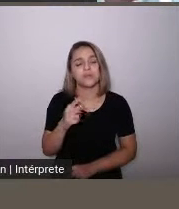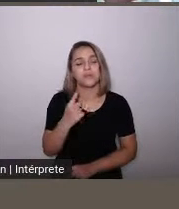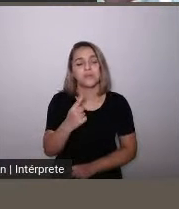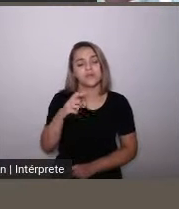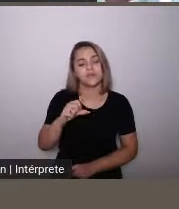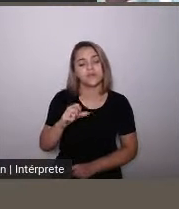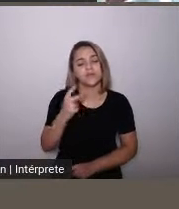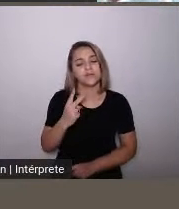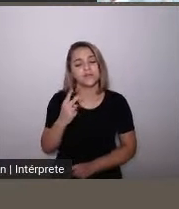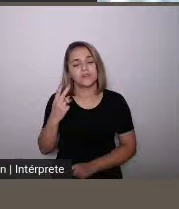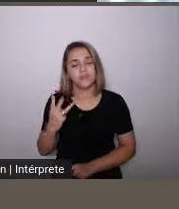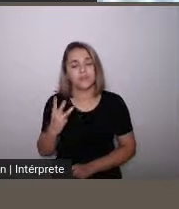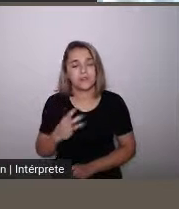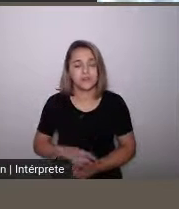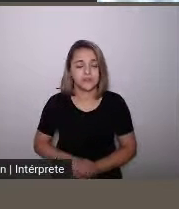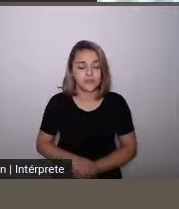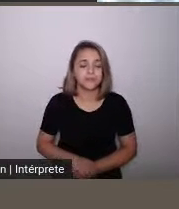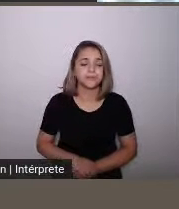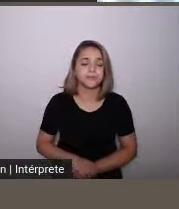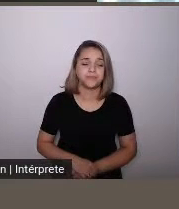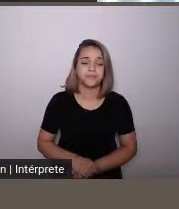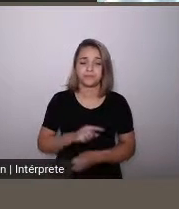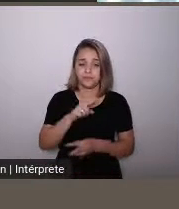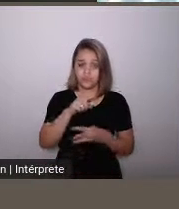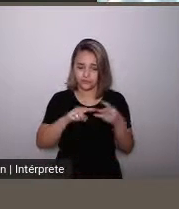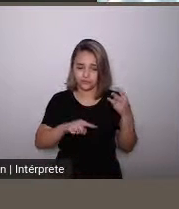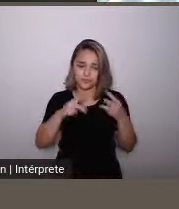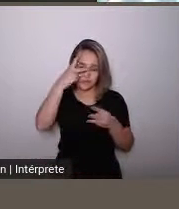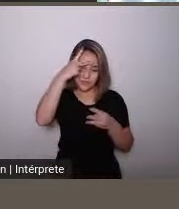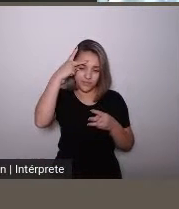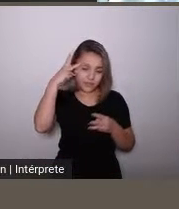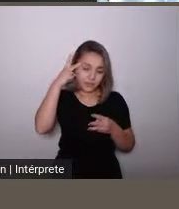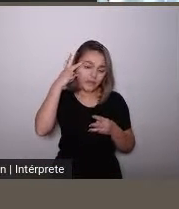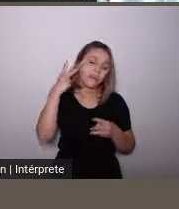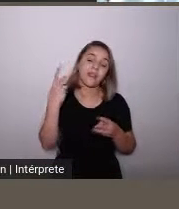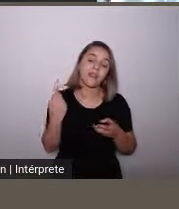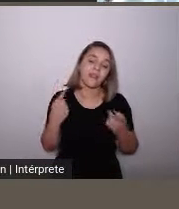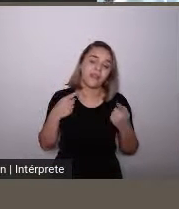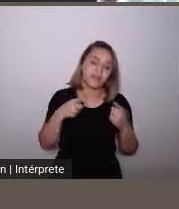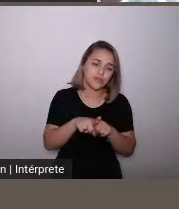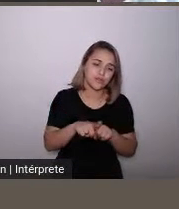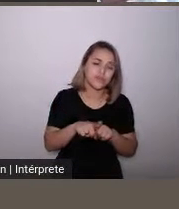neste evento. Dos três sócios, foi o que participou